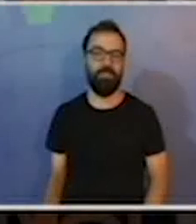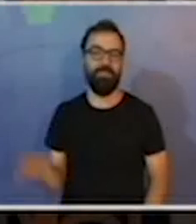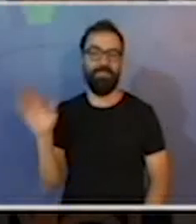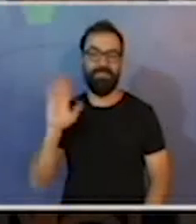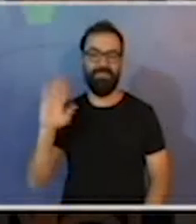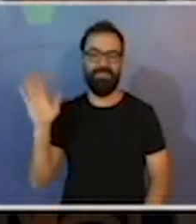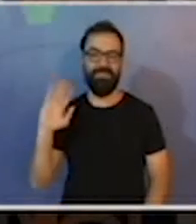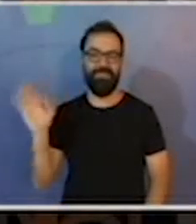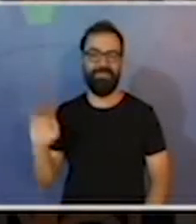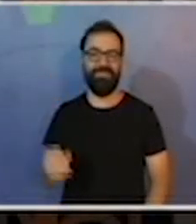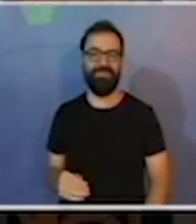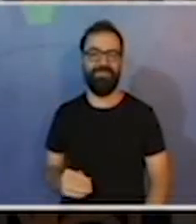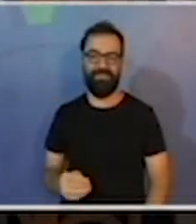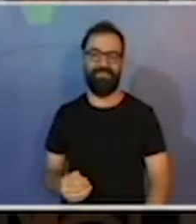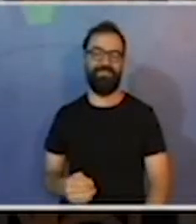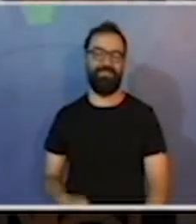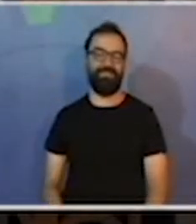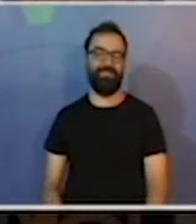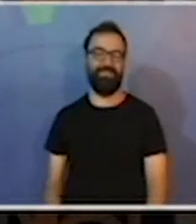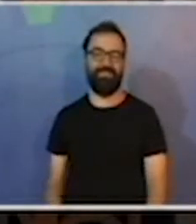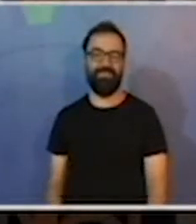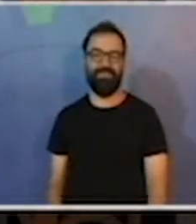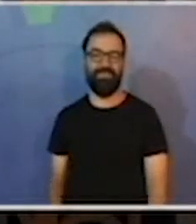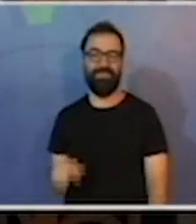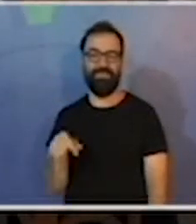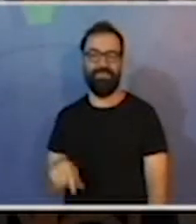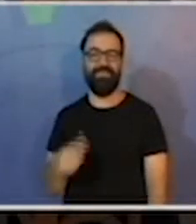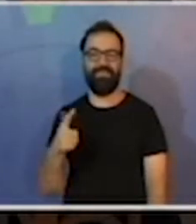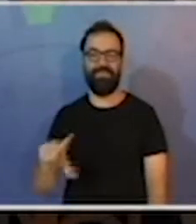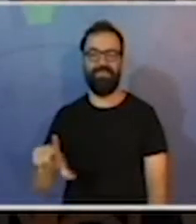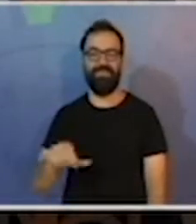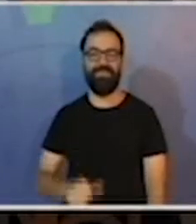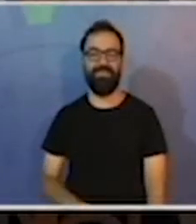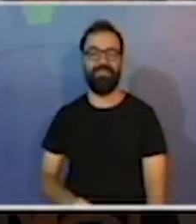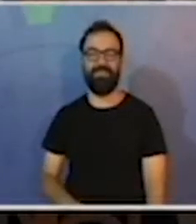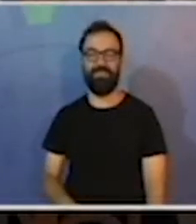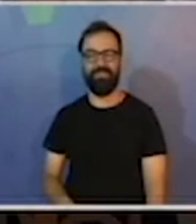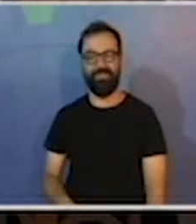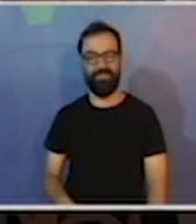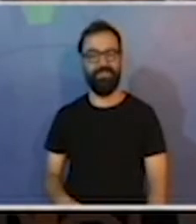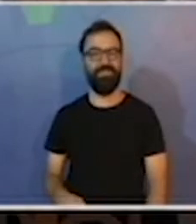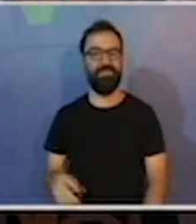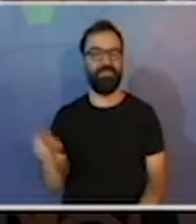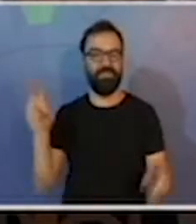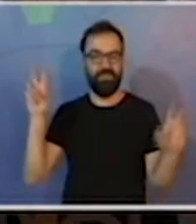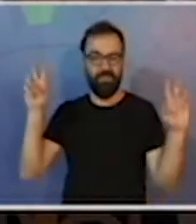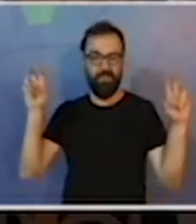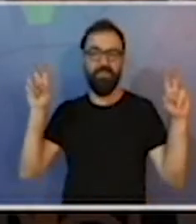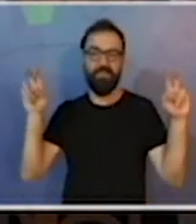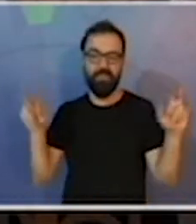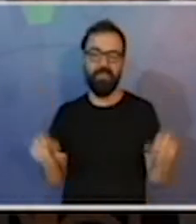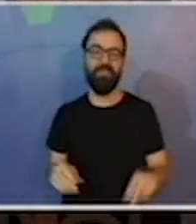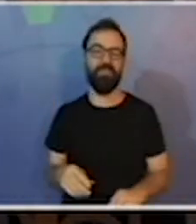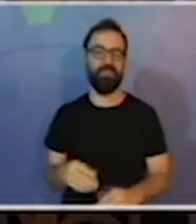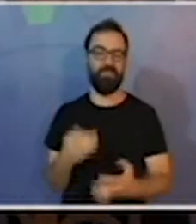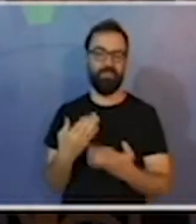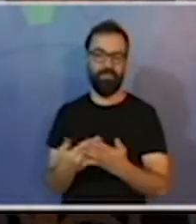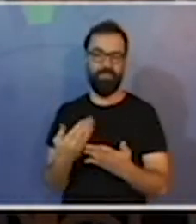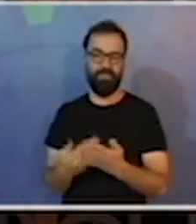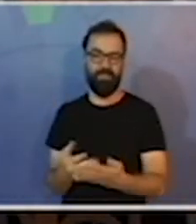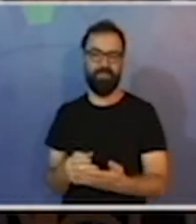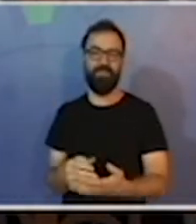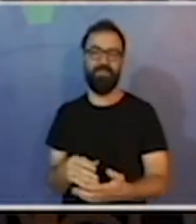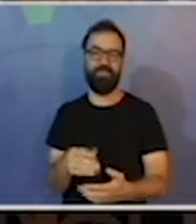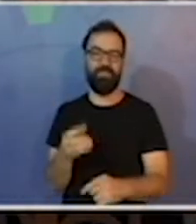o Olá alunos e alunas estamos aqui novamente vamos falar sobre as aulas né que a professora